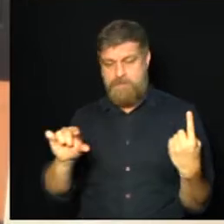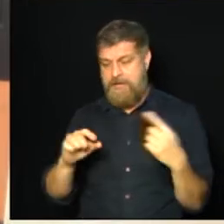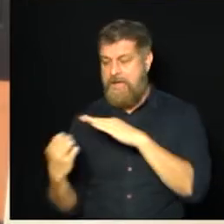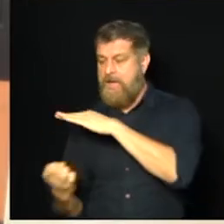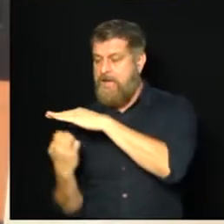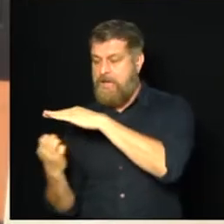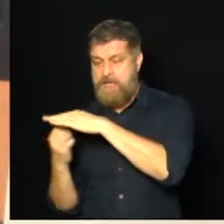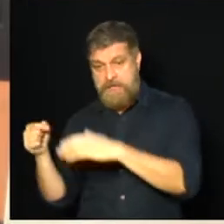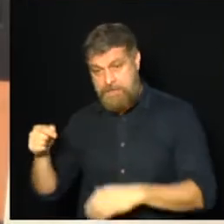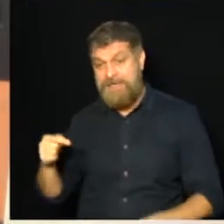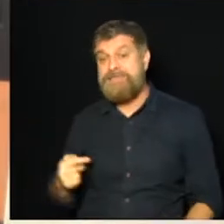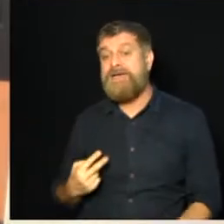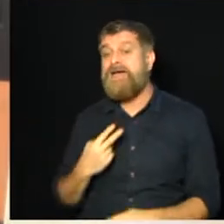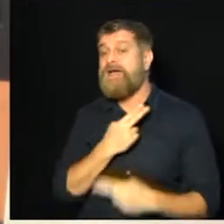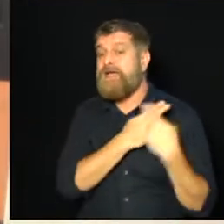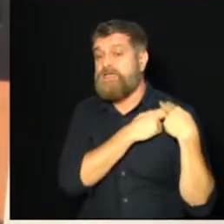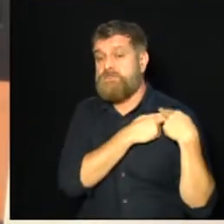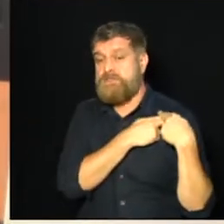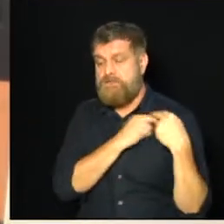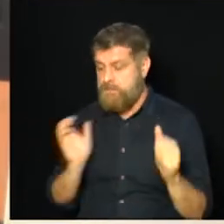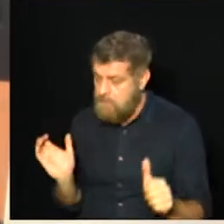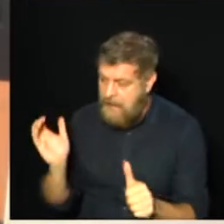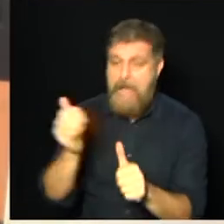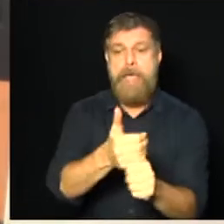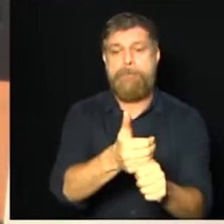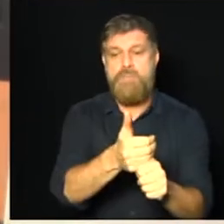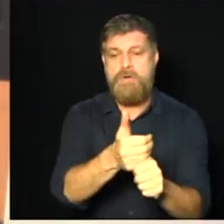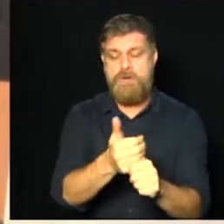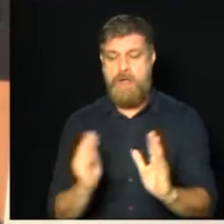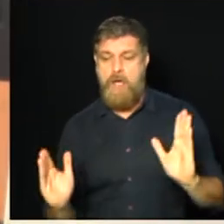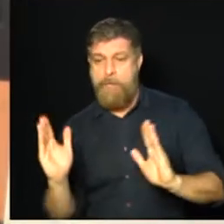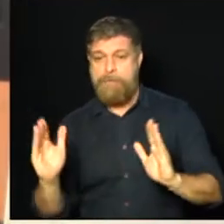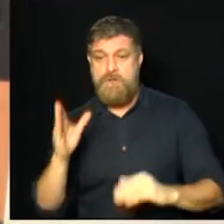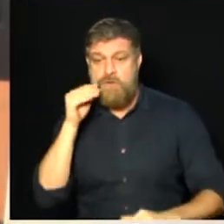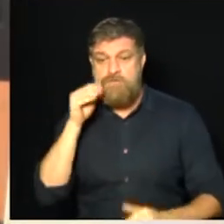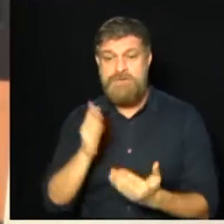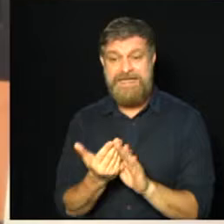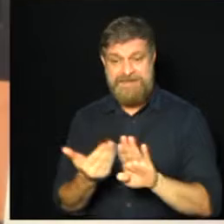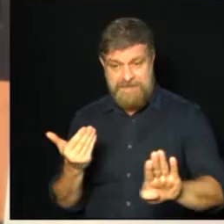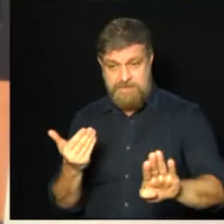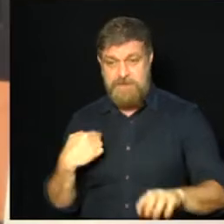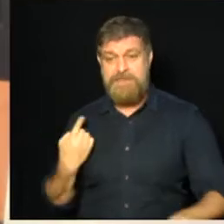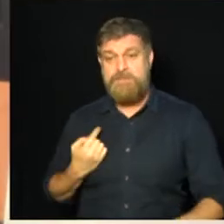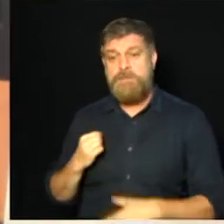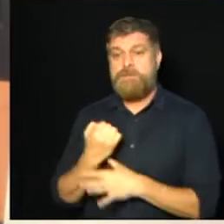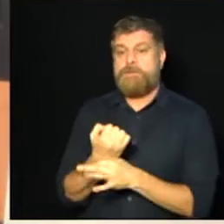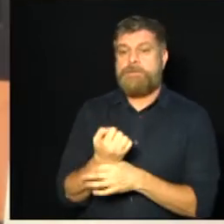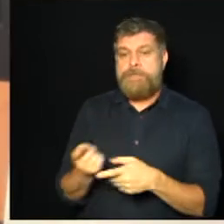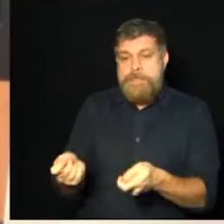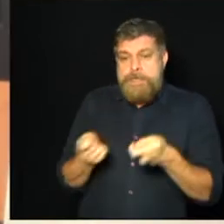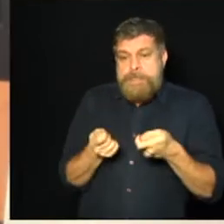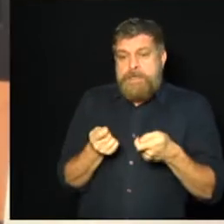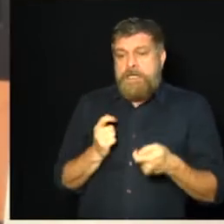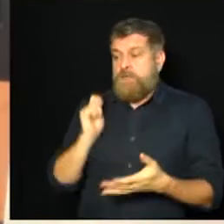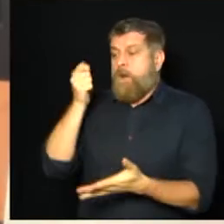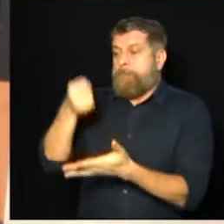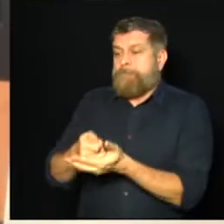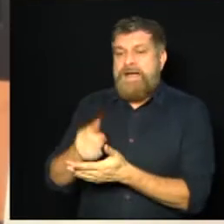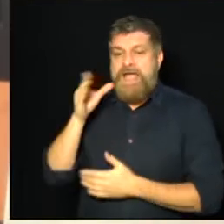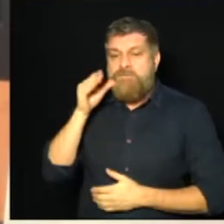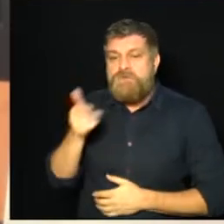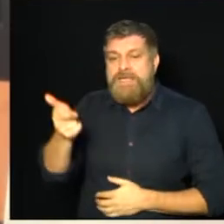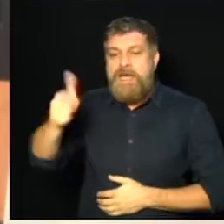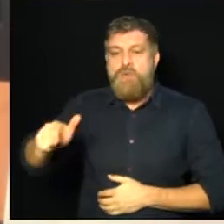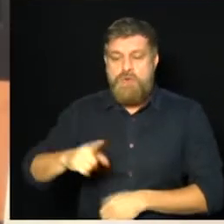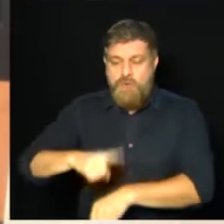que repor esse funcionário nesse período. Então, nesse ponto também, a gente tem garantido essa economicidade, porque eu não vou pagar um outro funcionário, não vou pagar